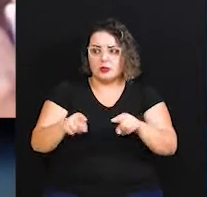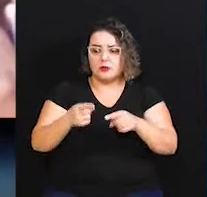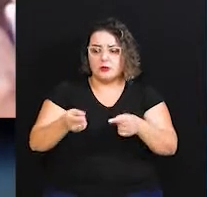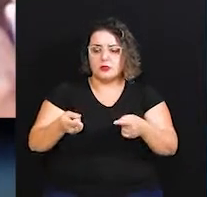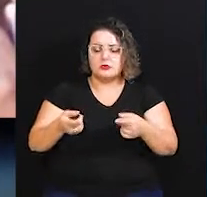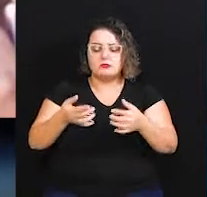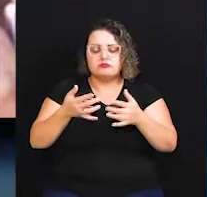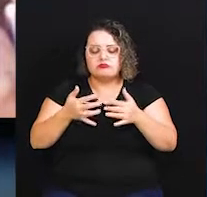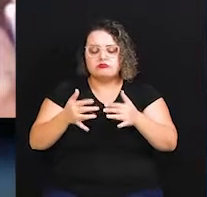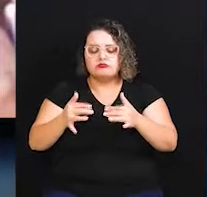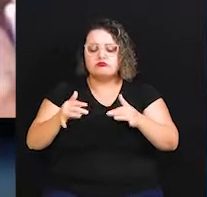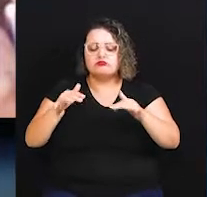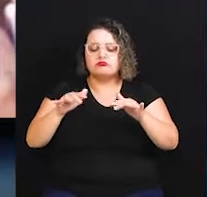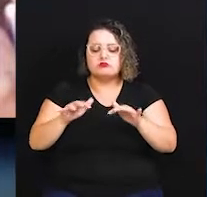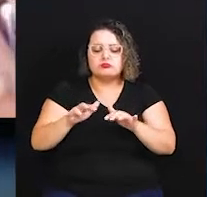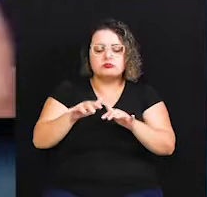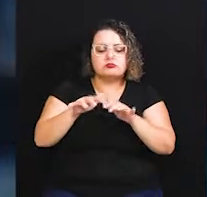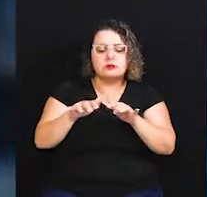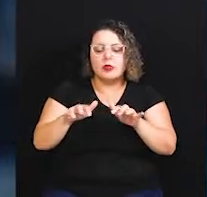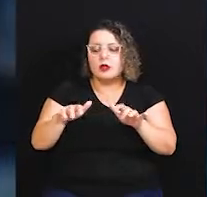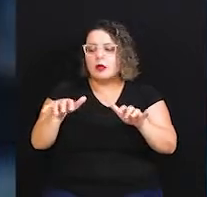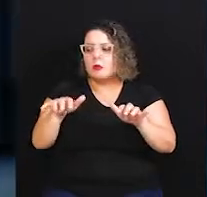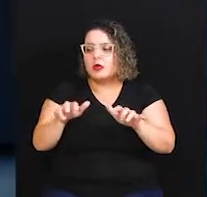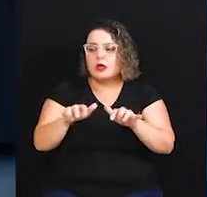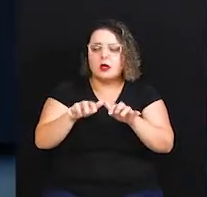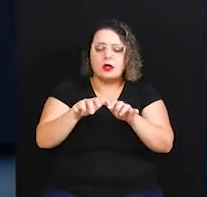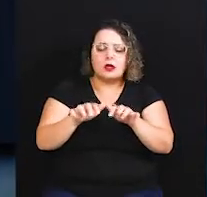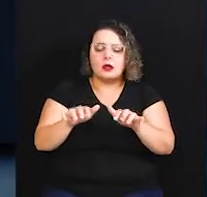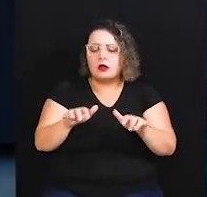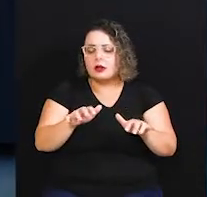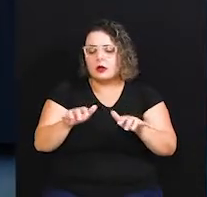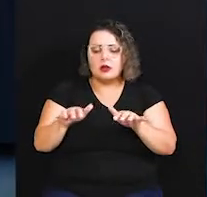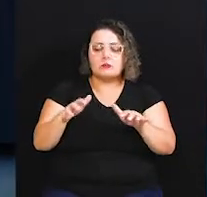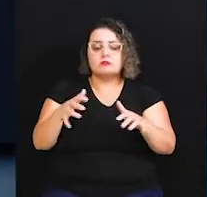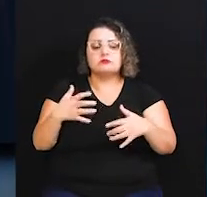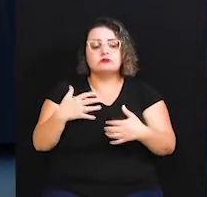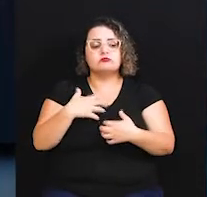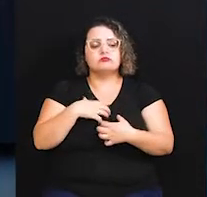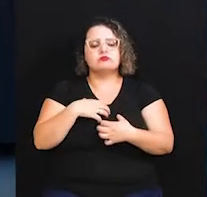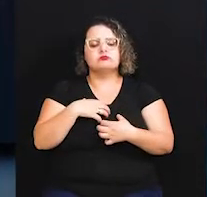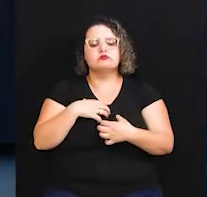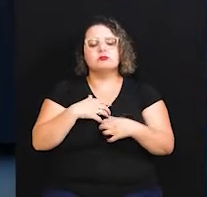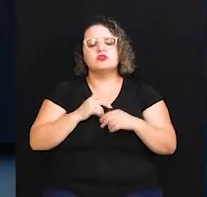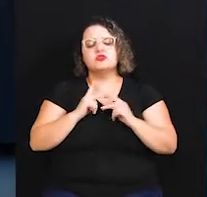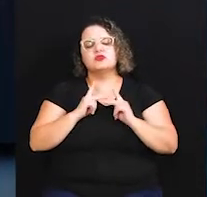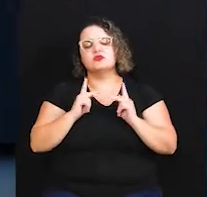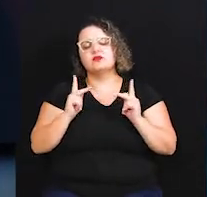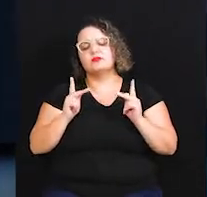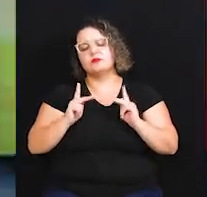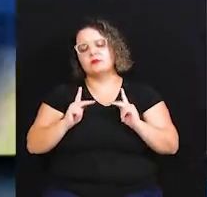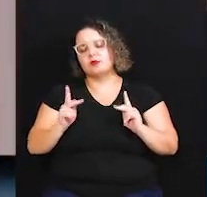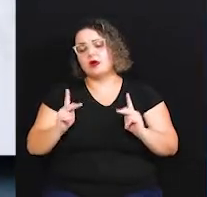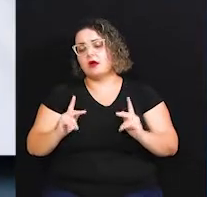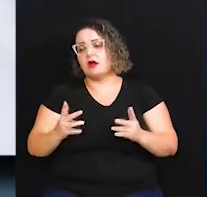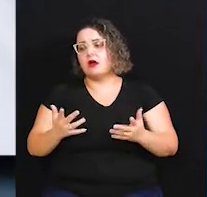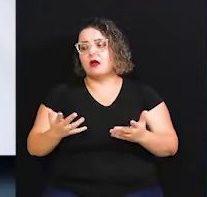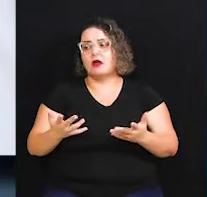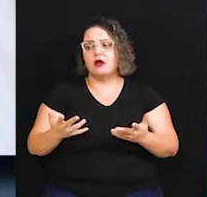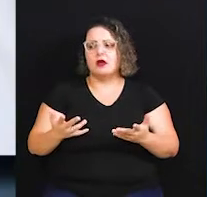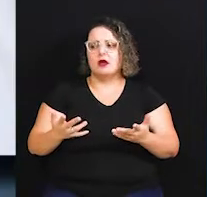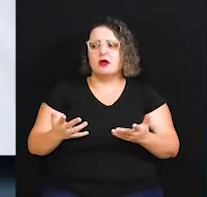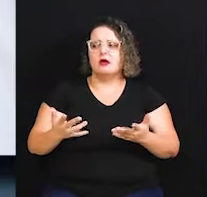toca, ter um momento assim de formação, de paz, né?